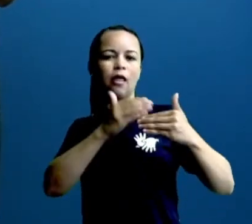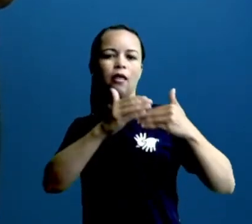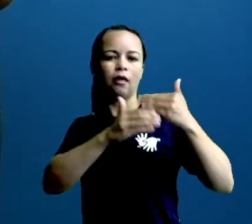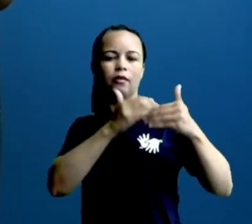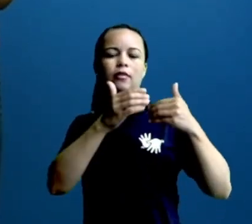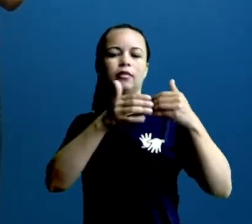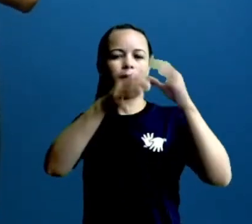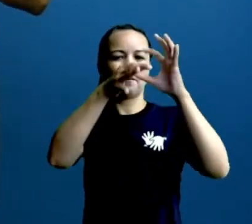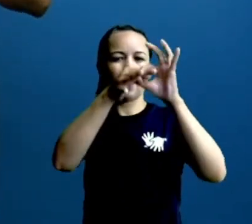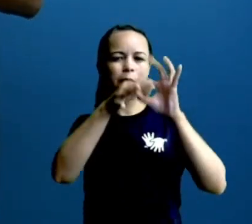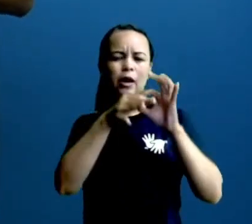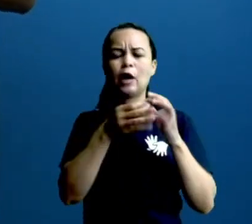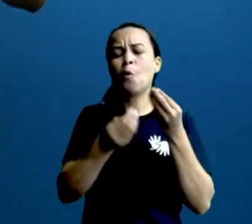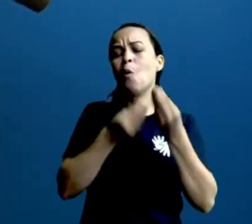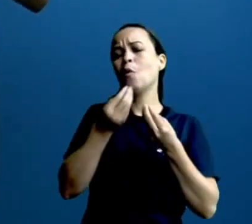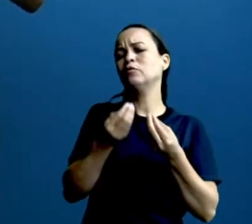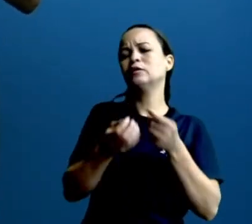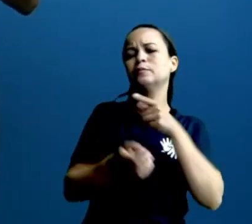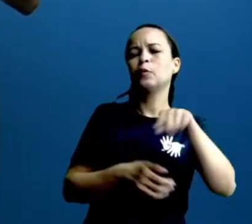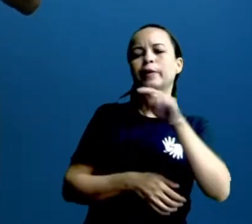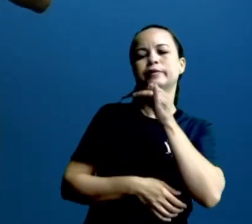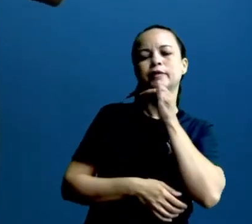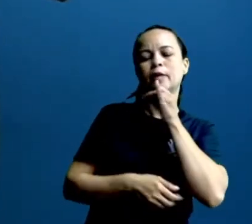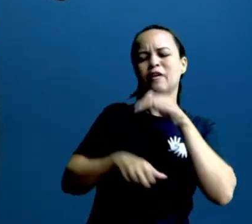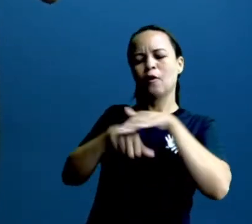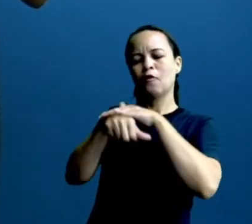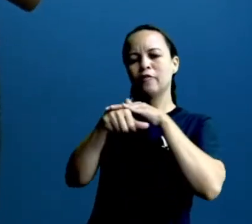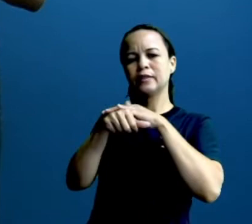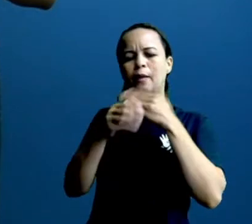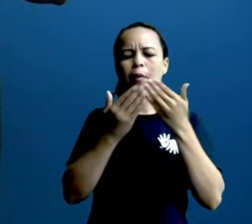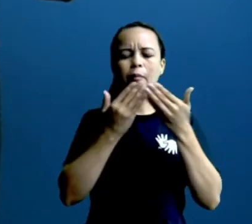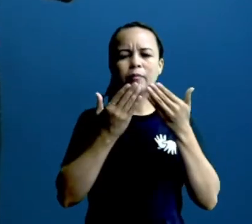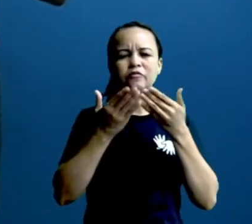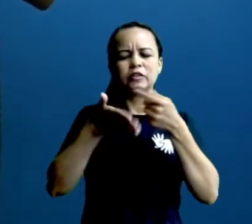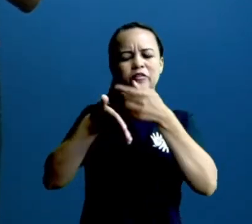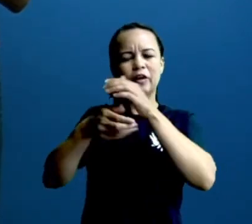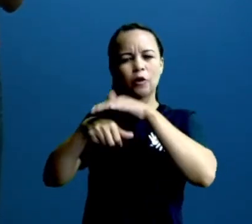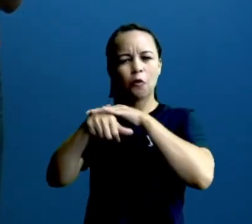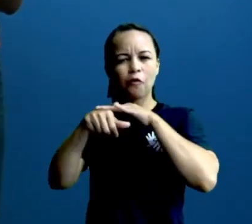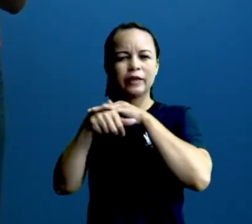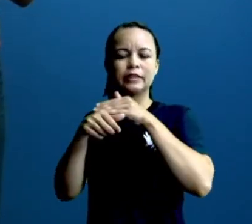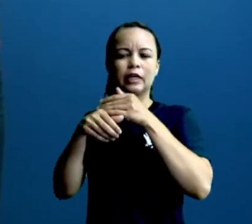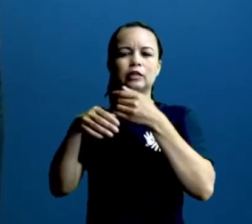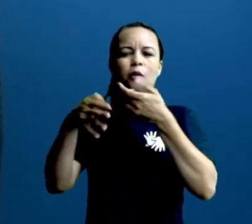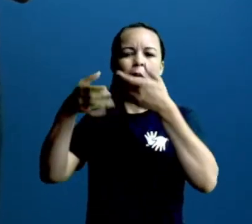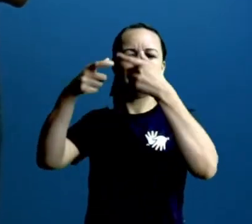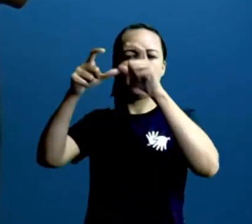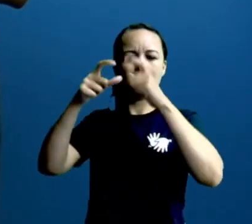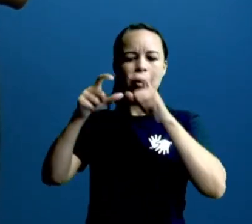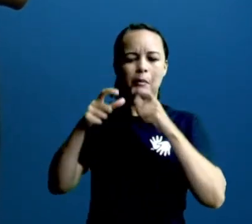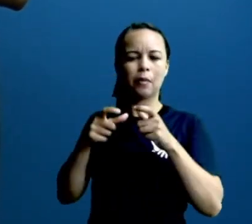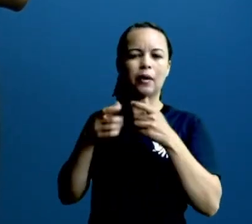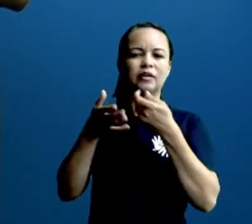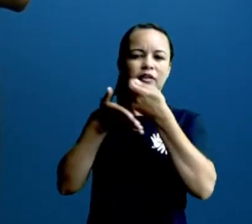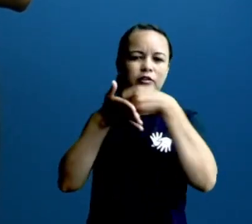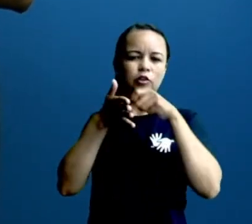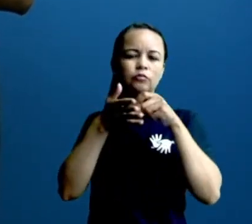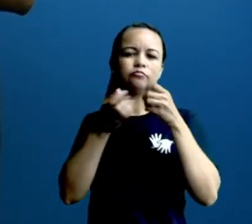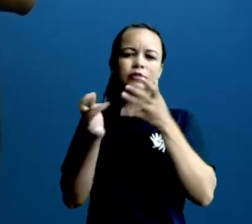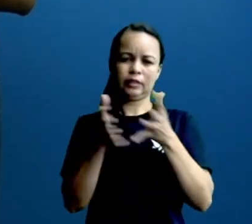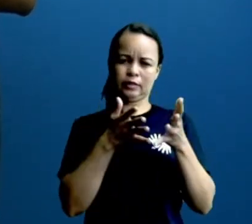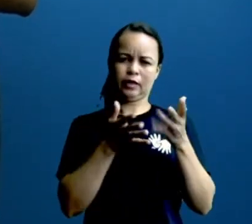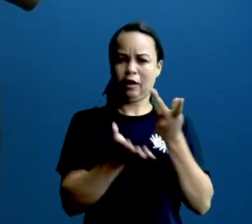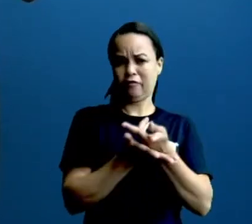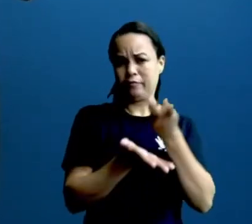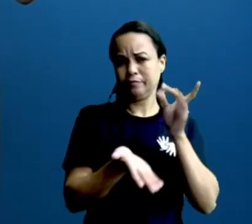é como você estivesse conversando. Você conversa e você vai dando sempre mais pontos ali dentro daquela conversa. Não é